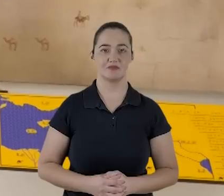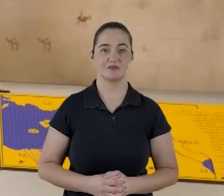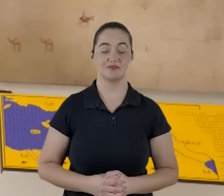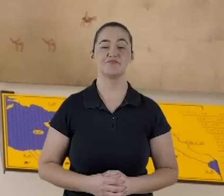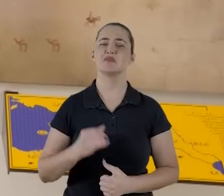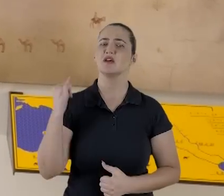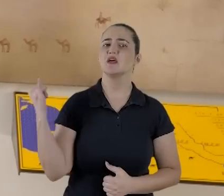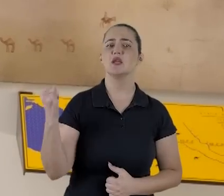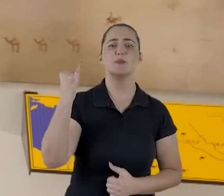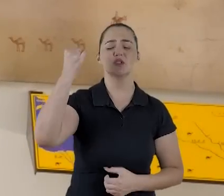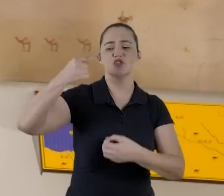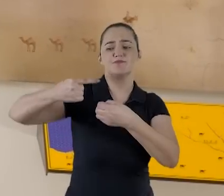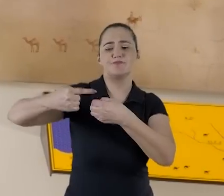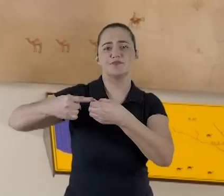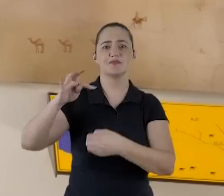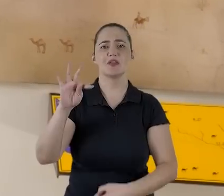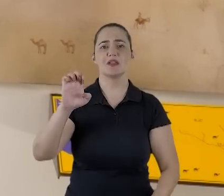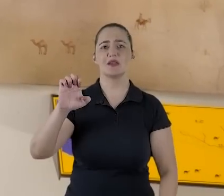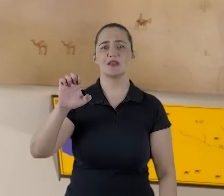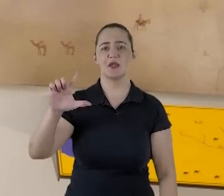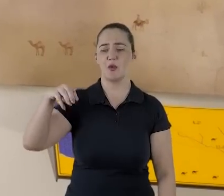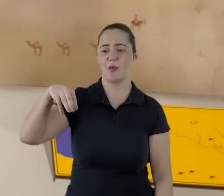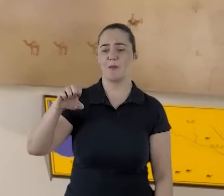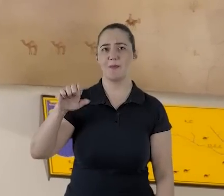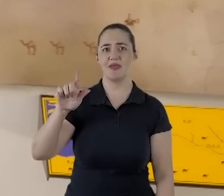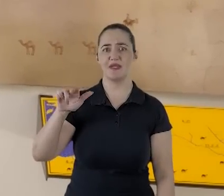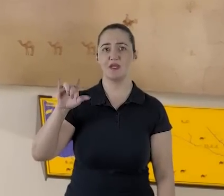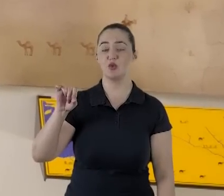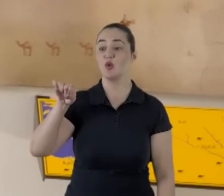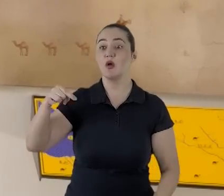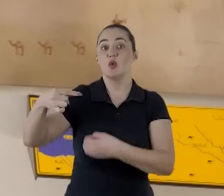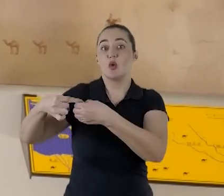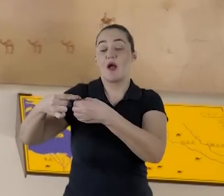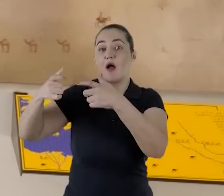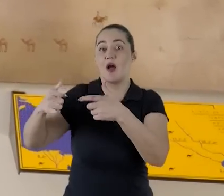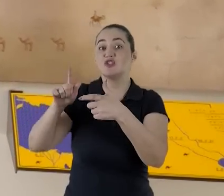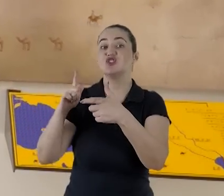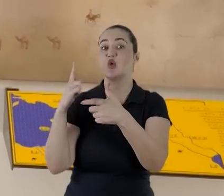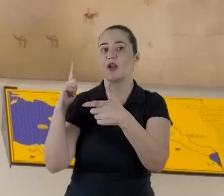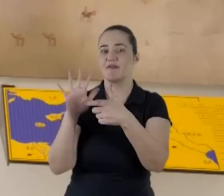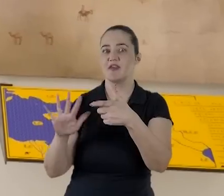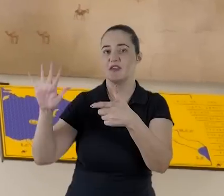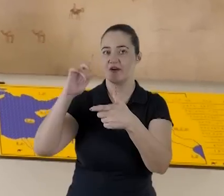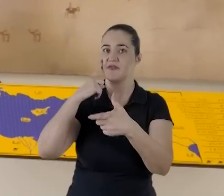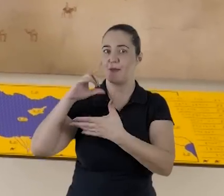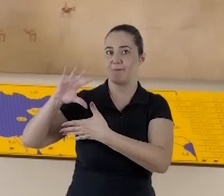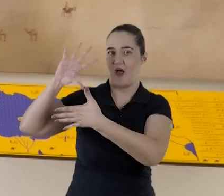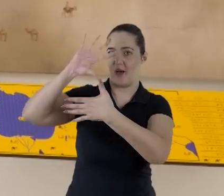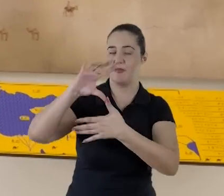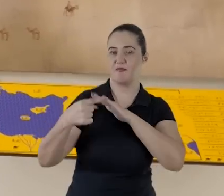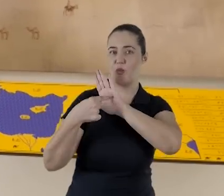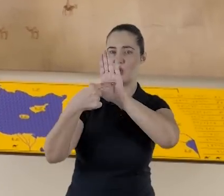A importância de Megido já começa com sua localização geográfica. Eu tenho aqui atrás um mapa que dá para você entender um pouco do que eu